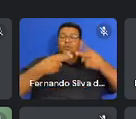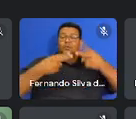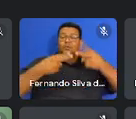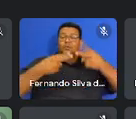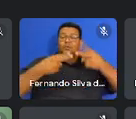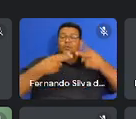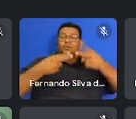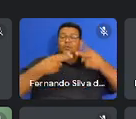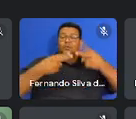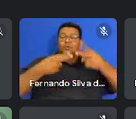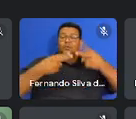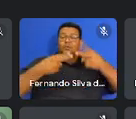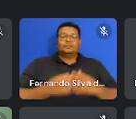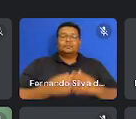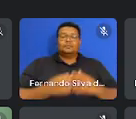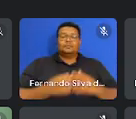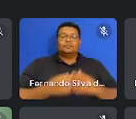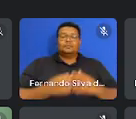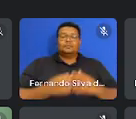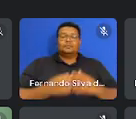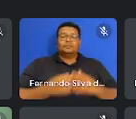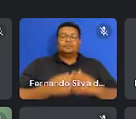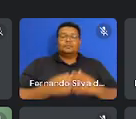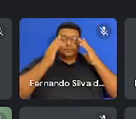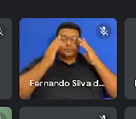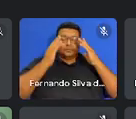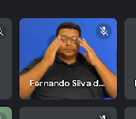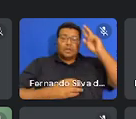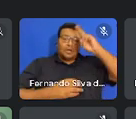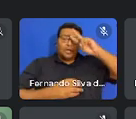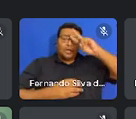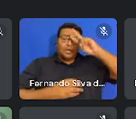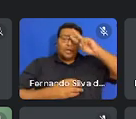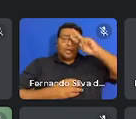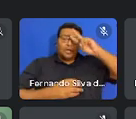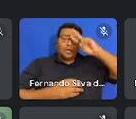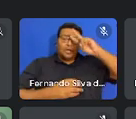quadrado. Silvânia, você lembrou?